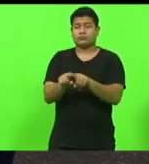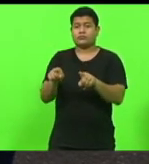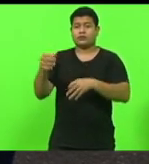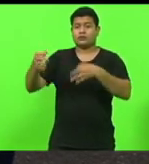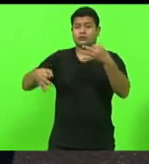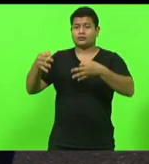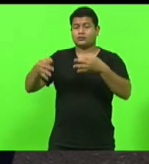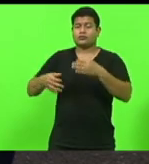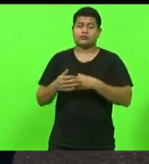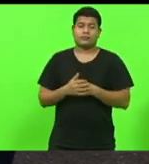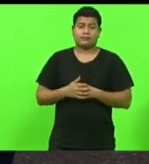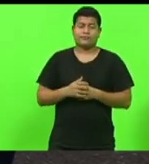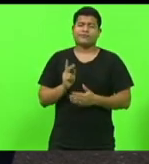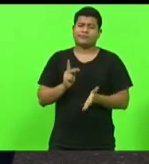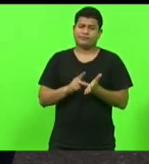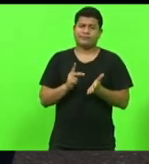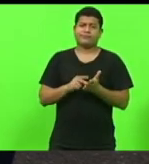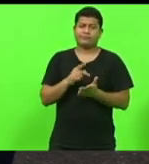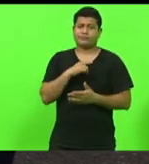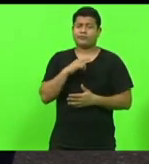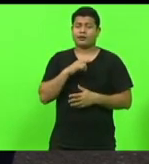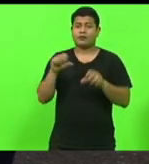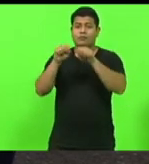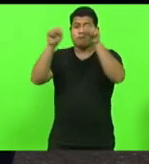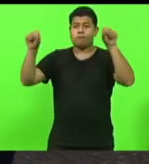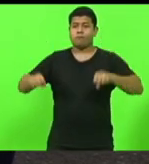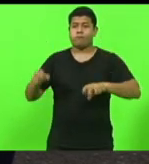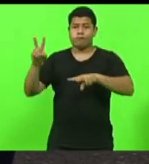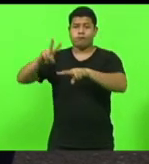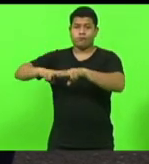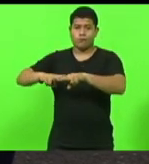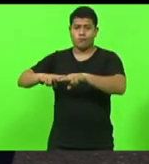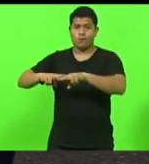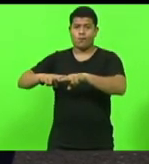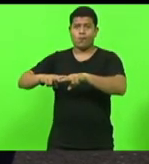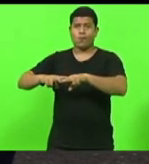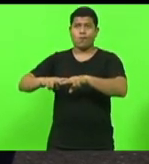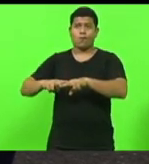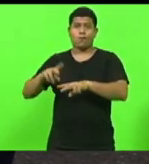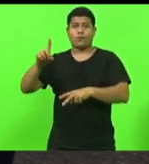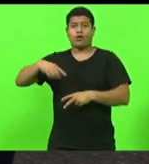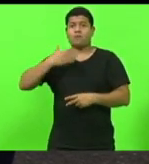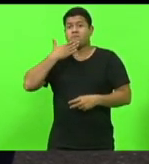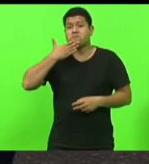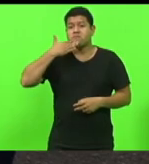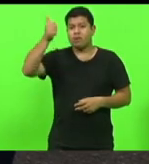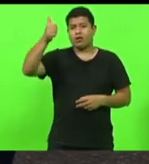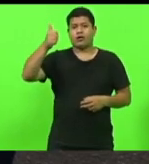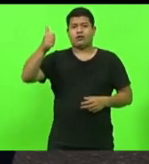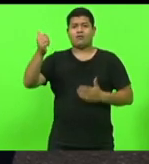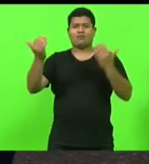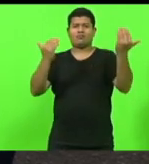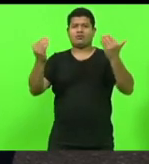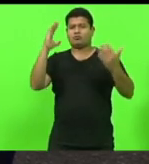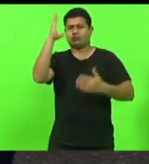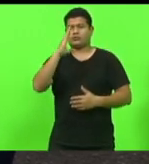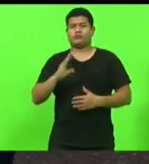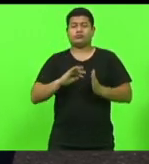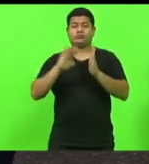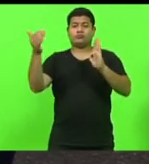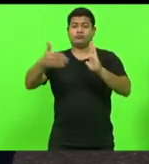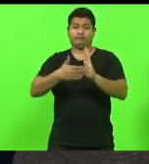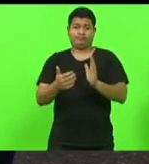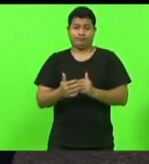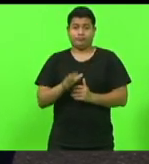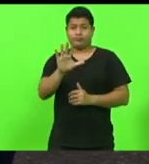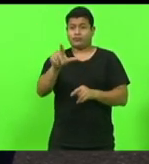verdade que nós temos um sistema prisional que é um dos melhores do país, mas também